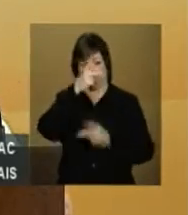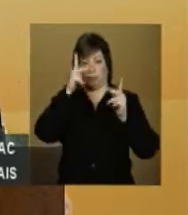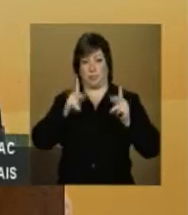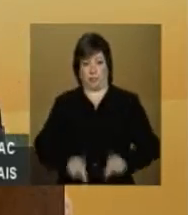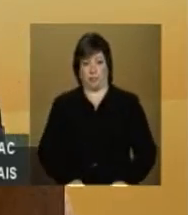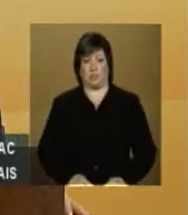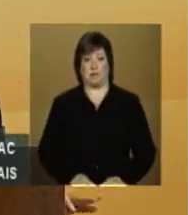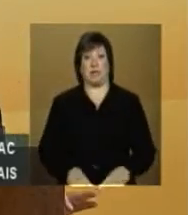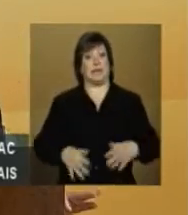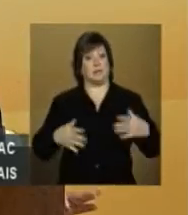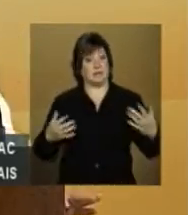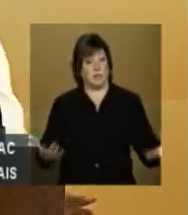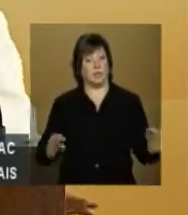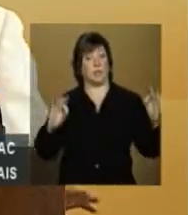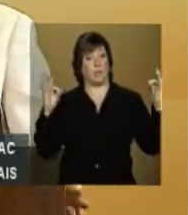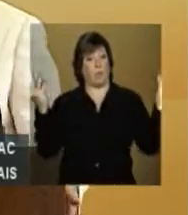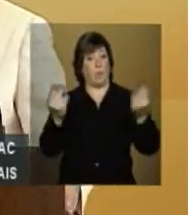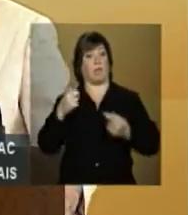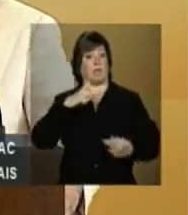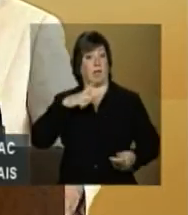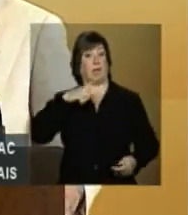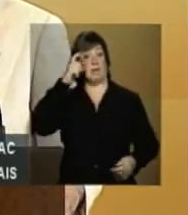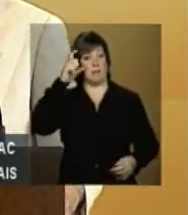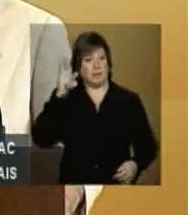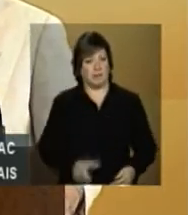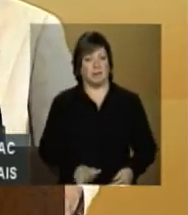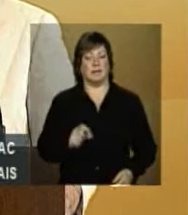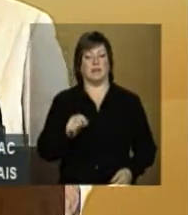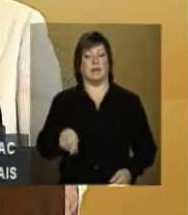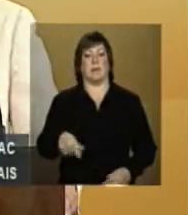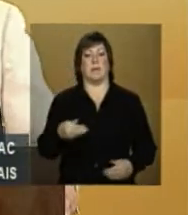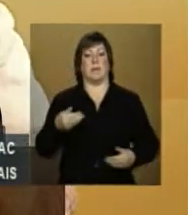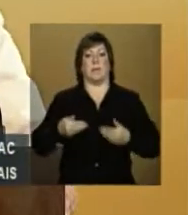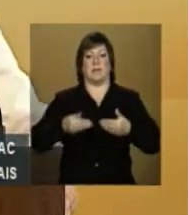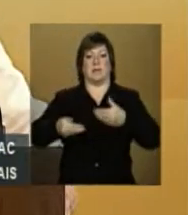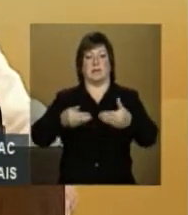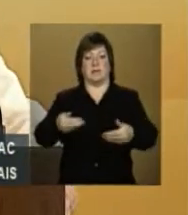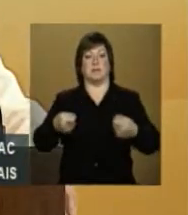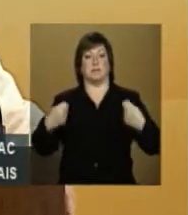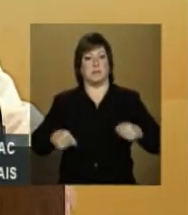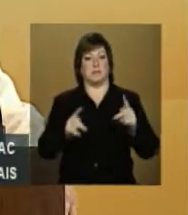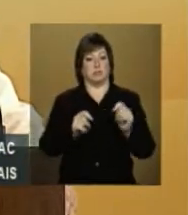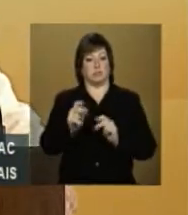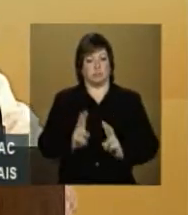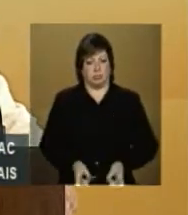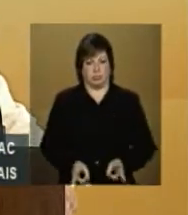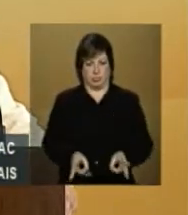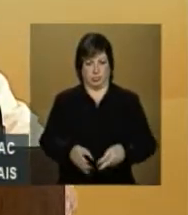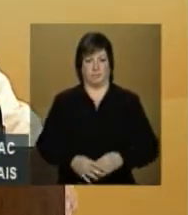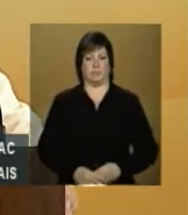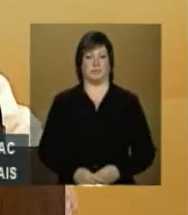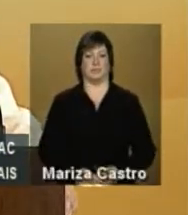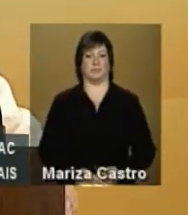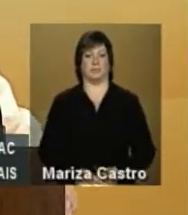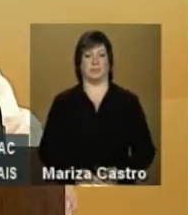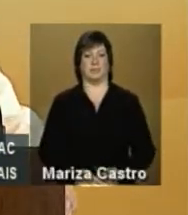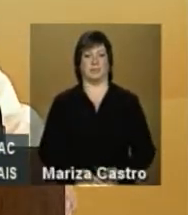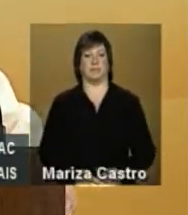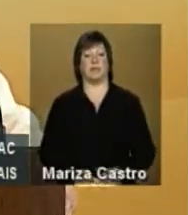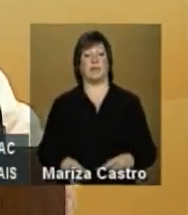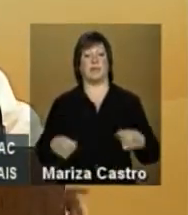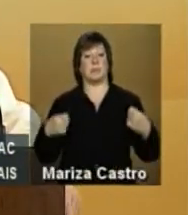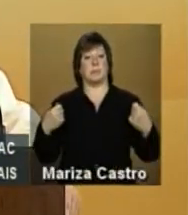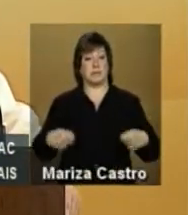do interesse de todos que esse seja um processo a ser preservado. Há que